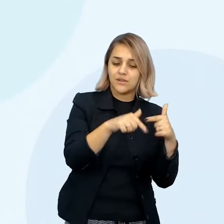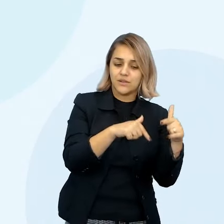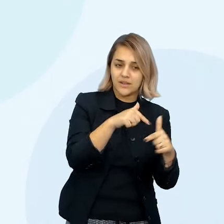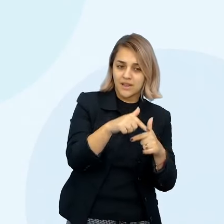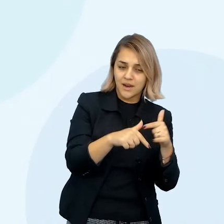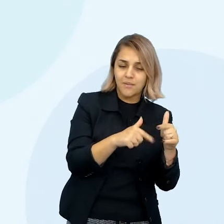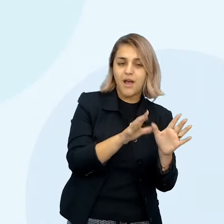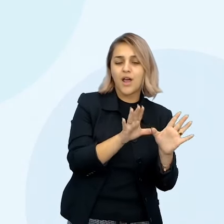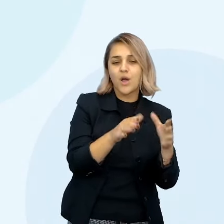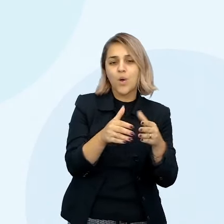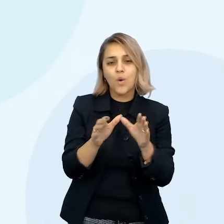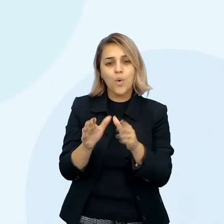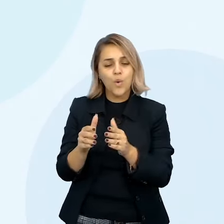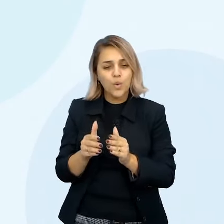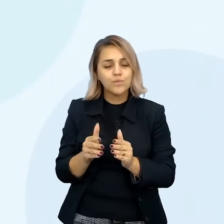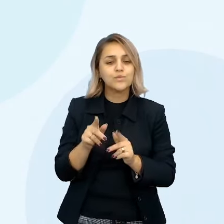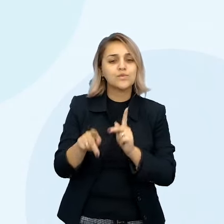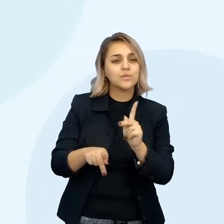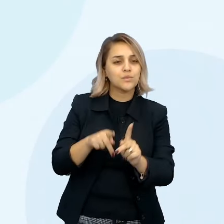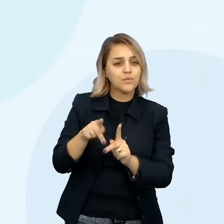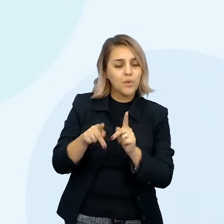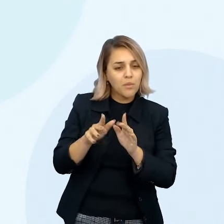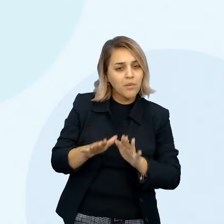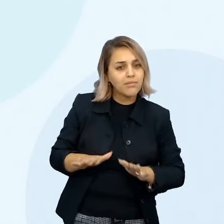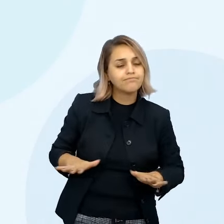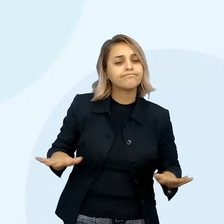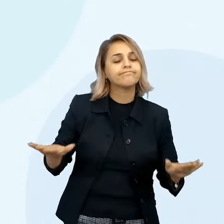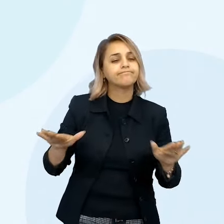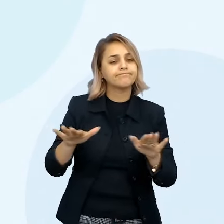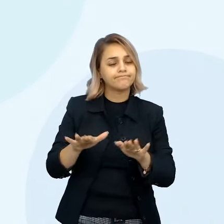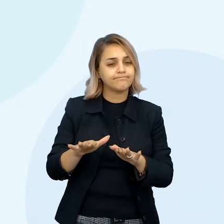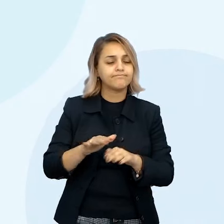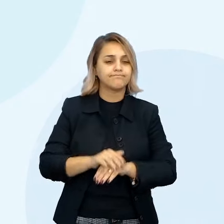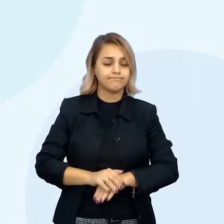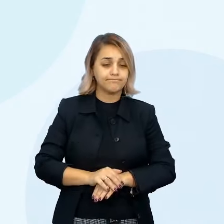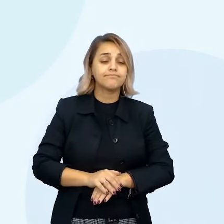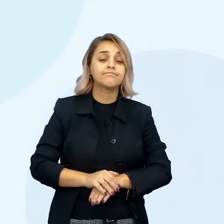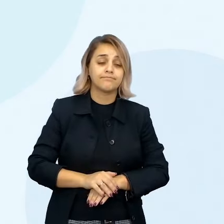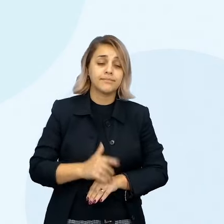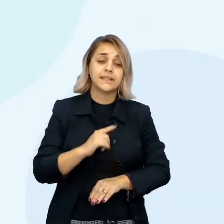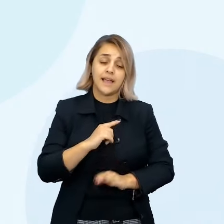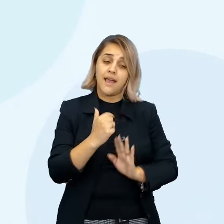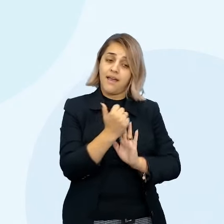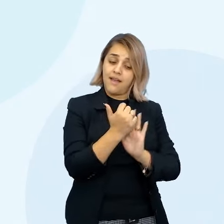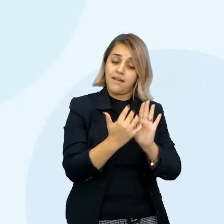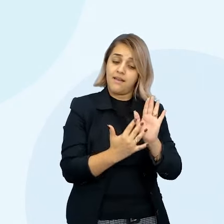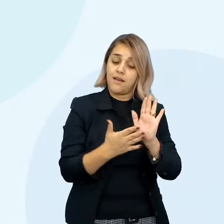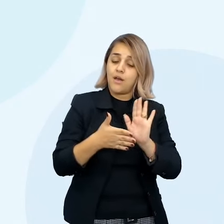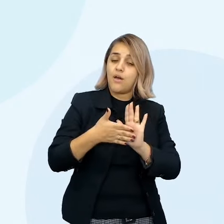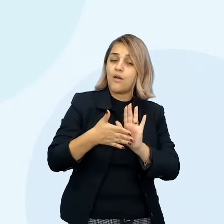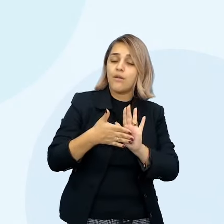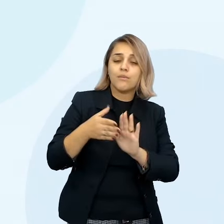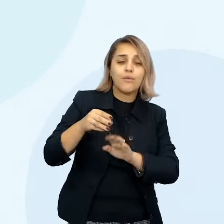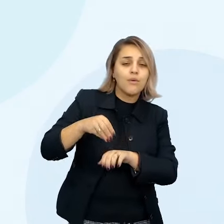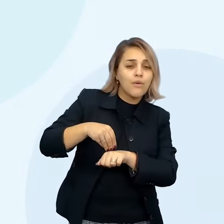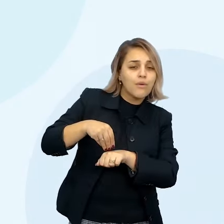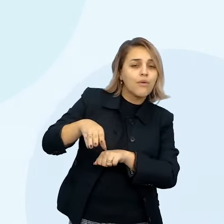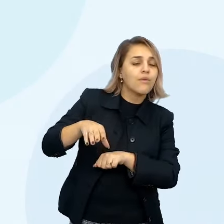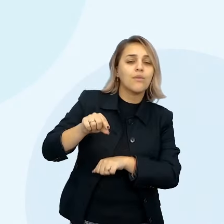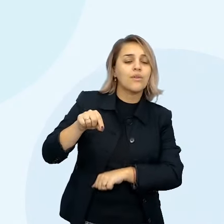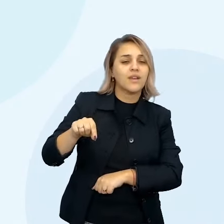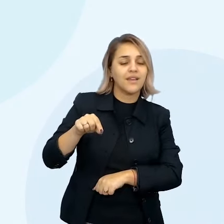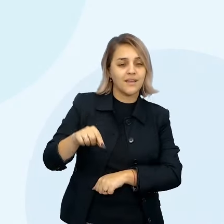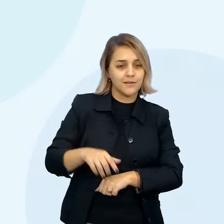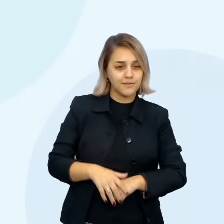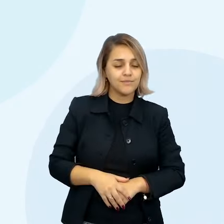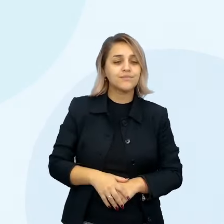em grupos populacionais. Então, como atividade é sugerido aqui na introdução,